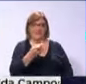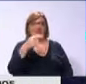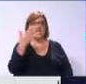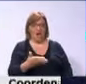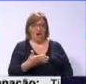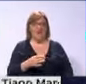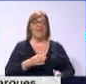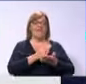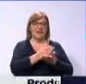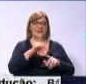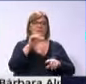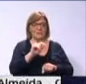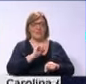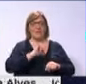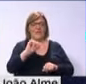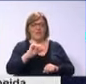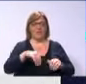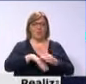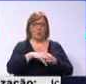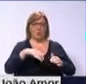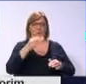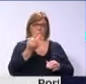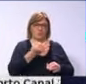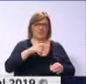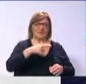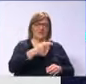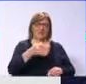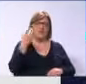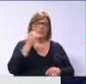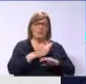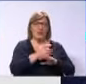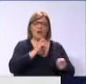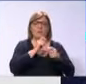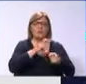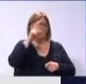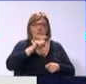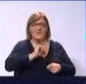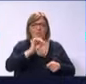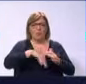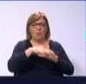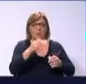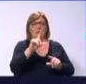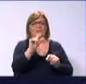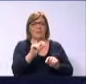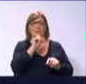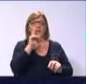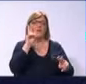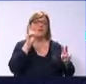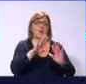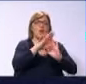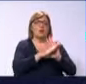neste momento em directo mas também estão com por tv tem acesso a muitas reportagens do dia-a-dia do aeroporto também poderá ver